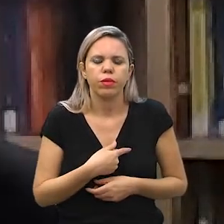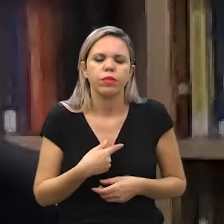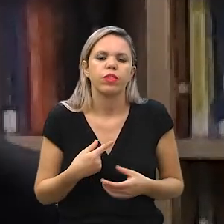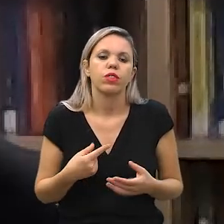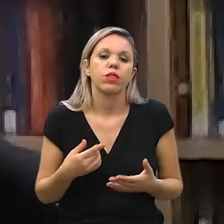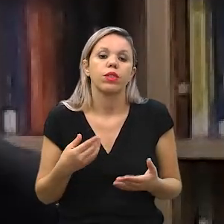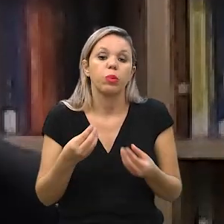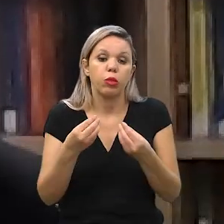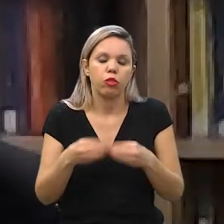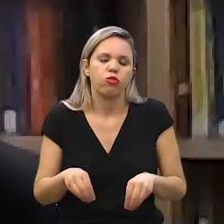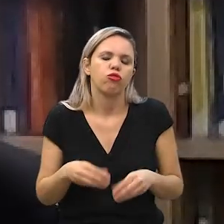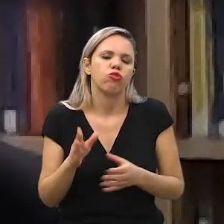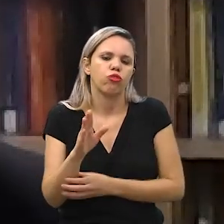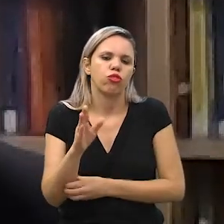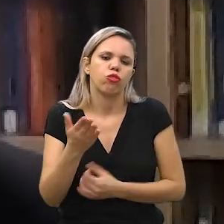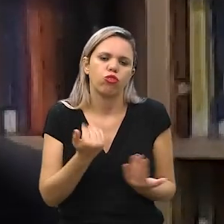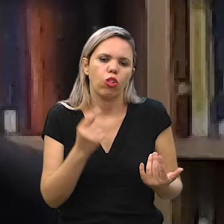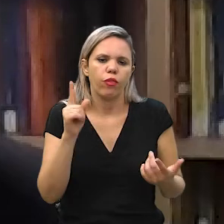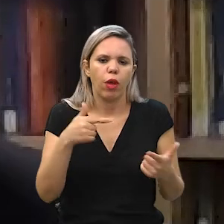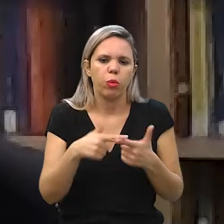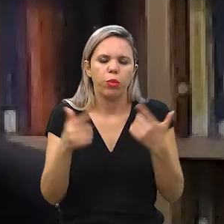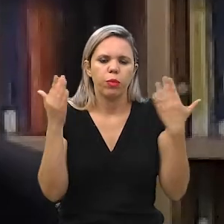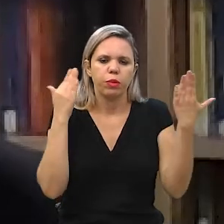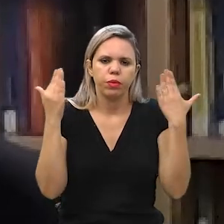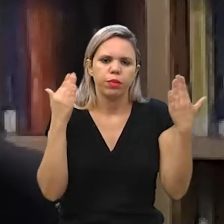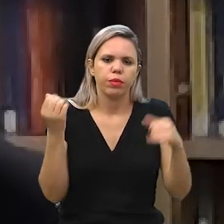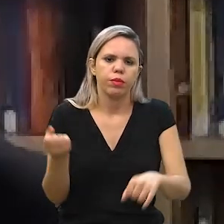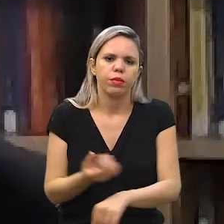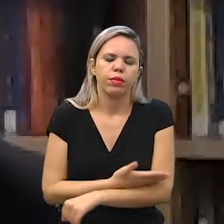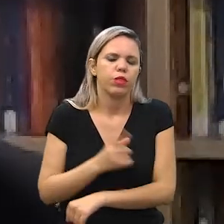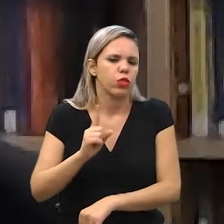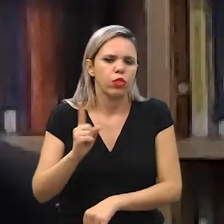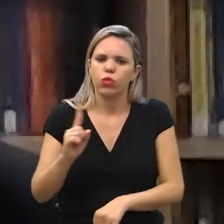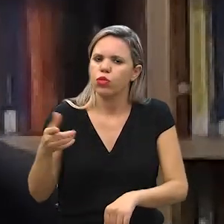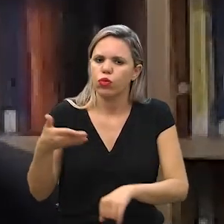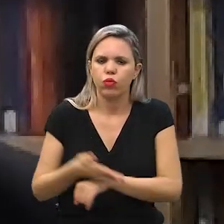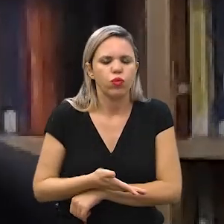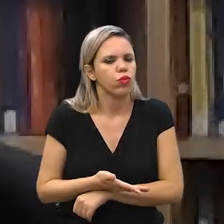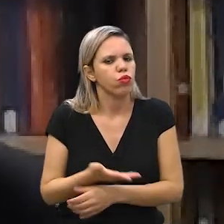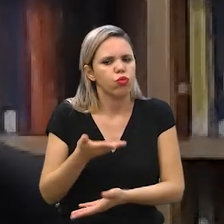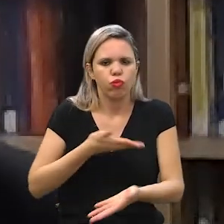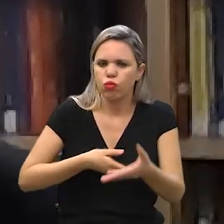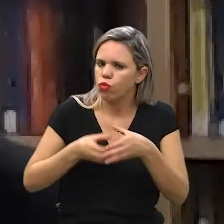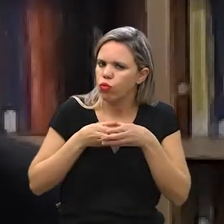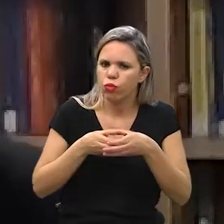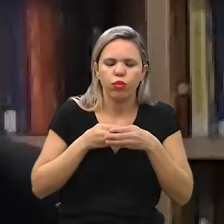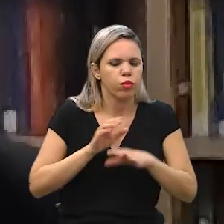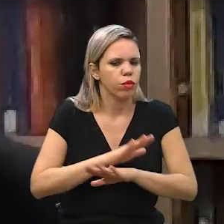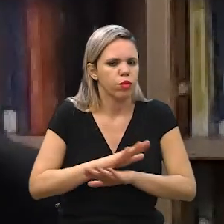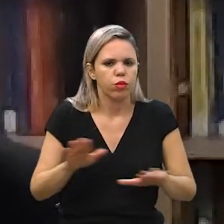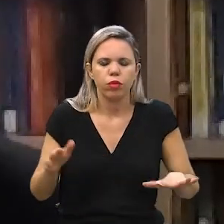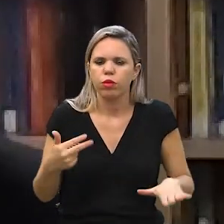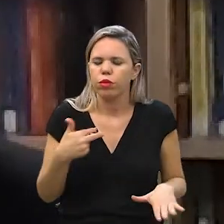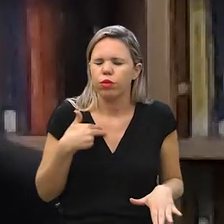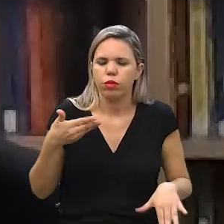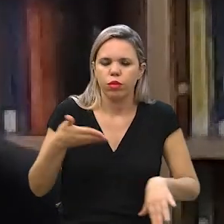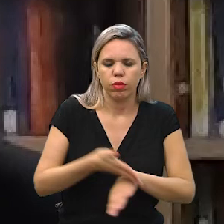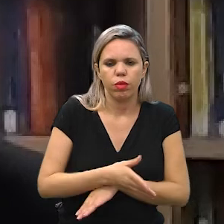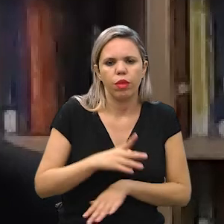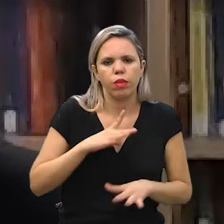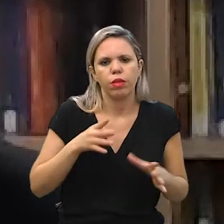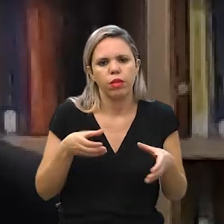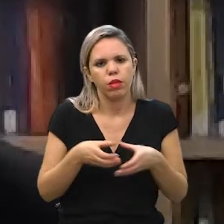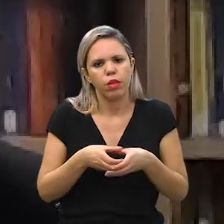impactado os jovens é o fator psicológico. O fato de não frequentar os espaços de convivência, não poder ter essa